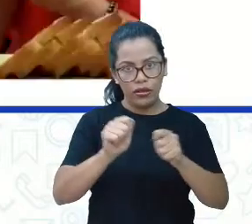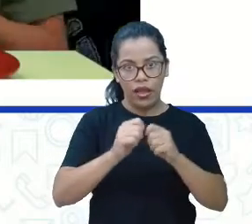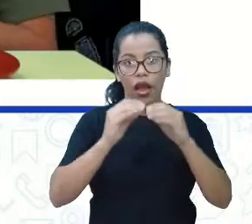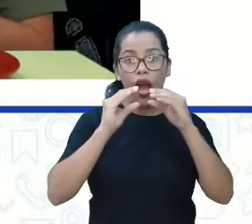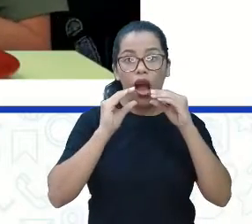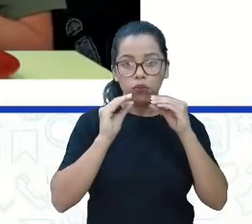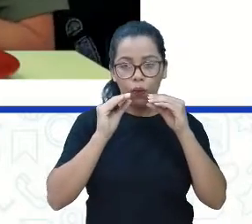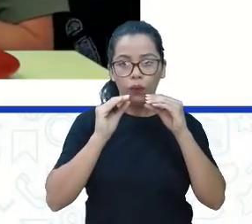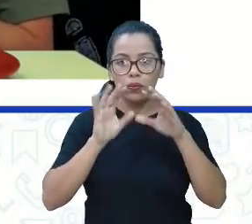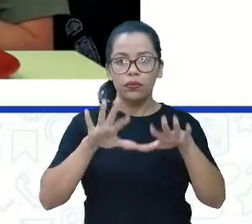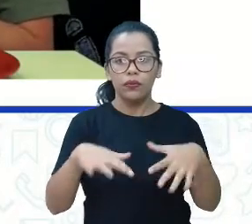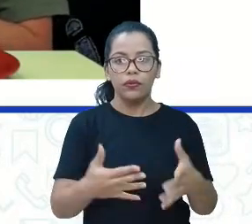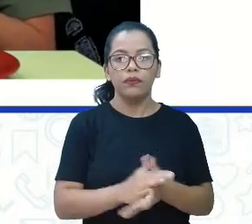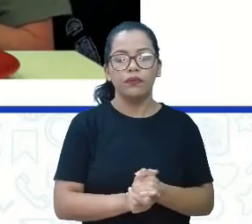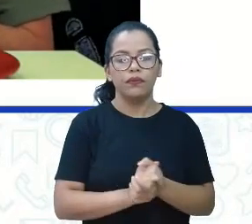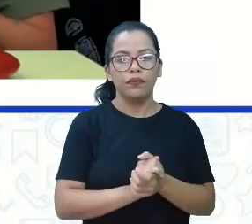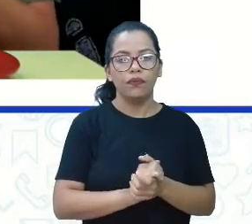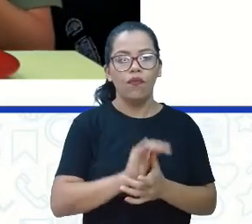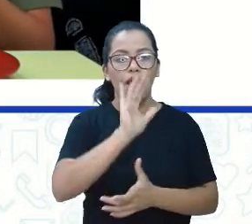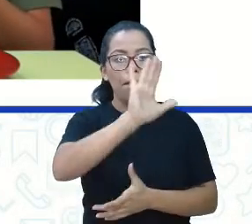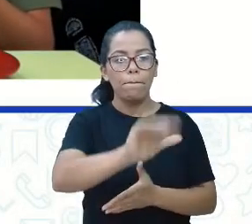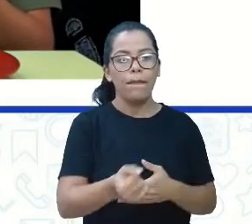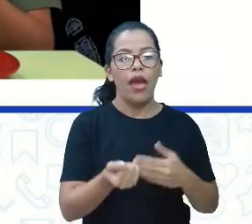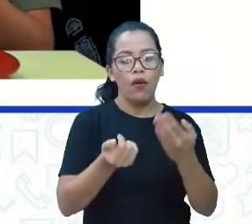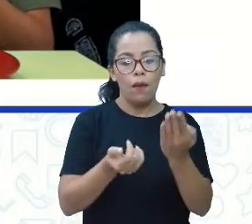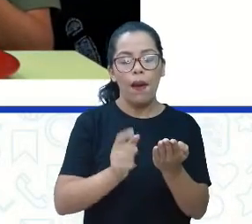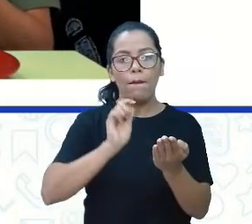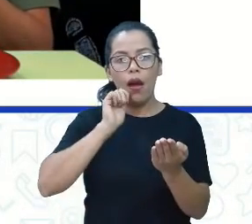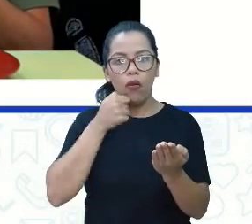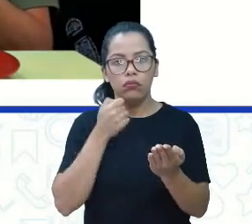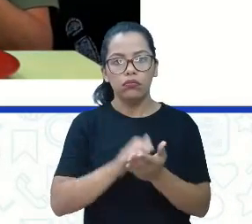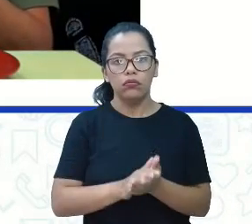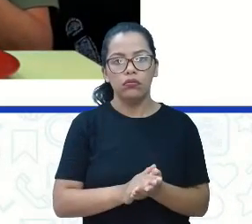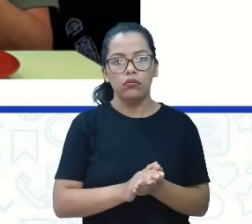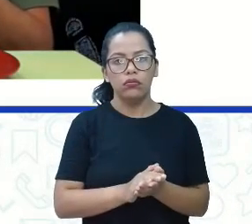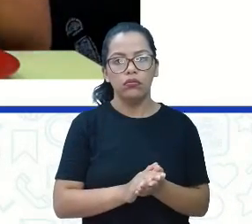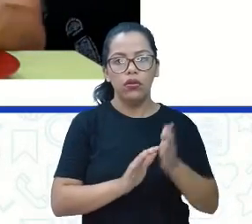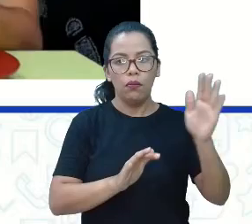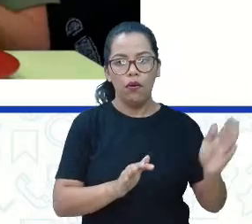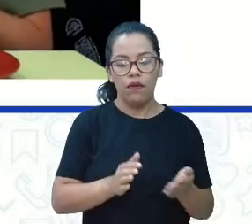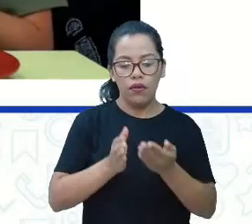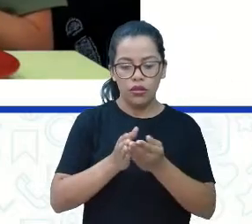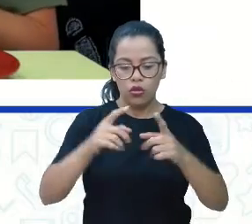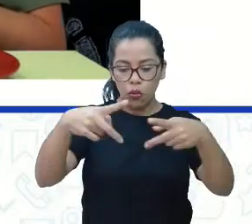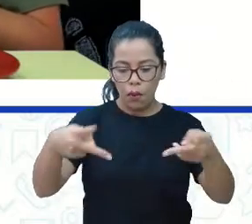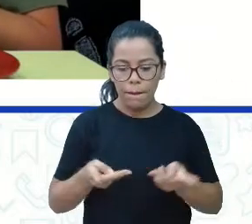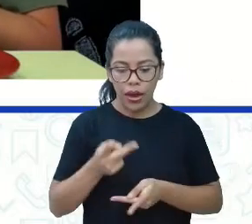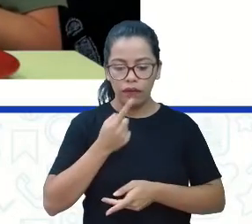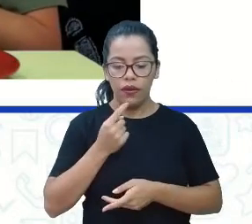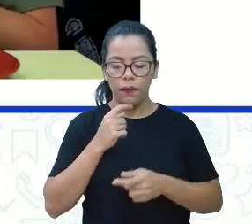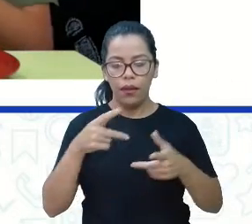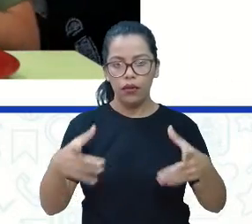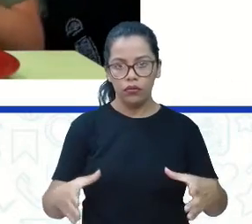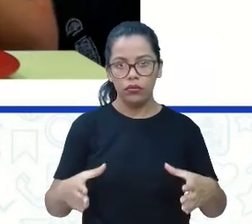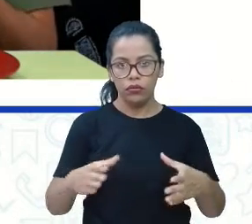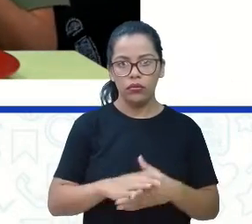tudo. Pegue uma fatia de pão. Coloque a fatia sobre o prato vermelho. Pegue a